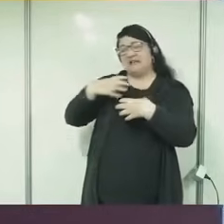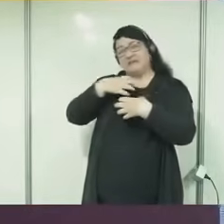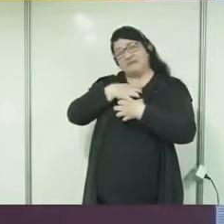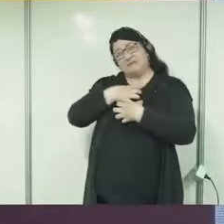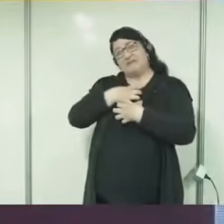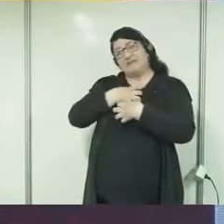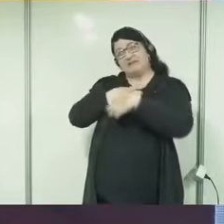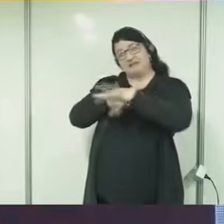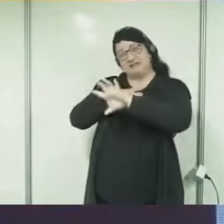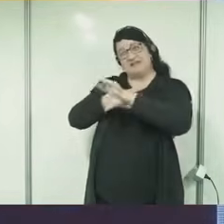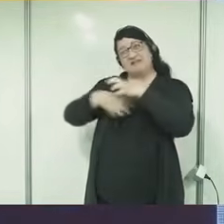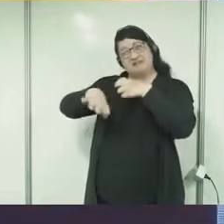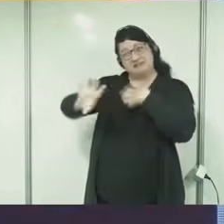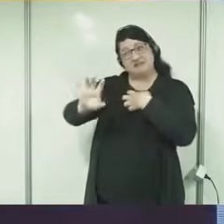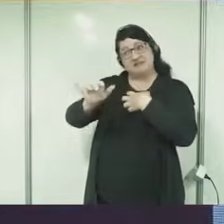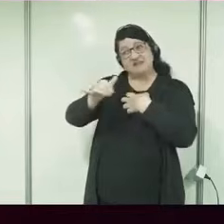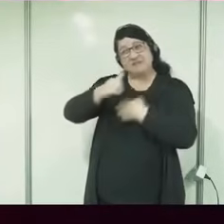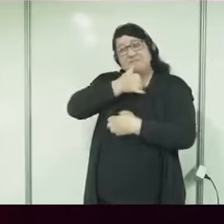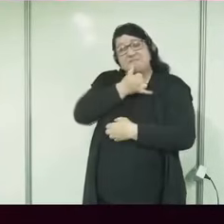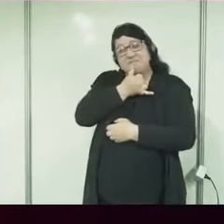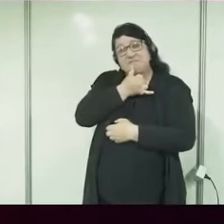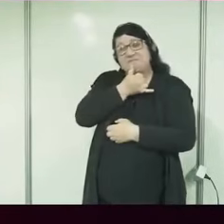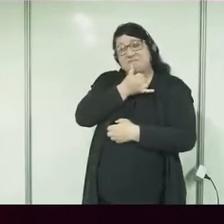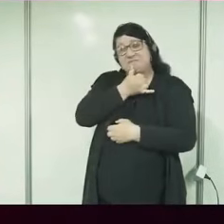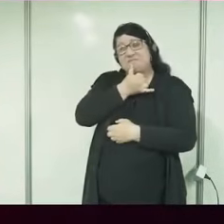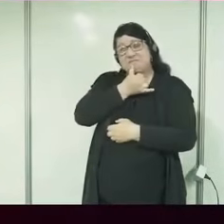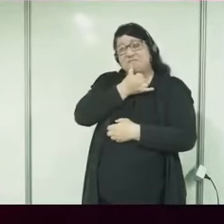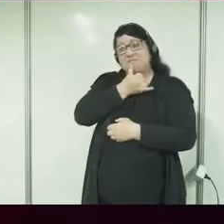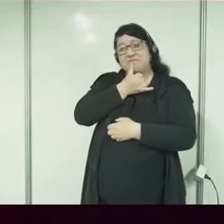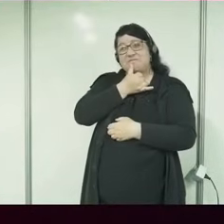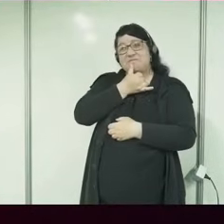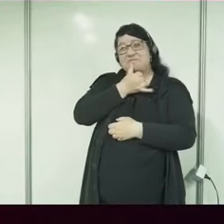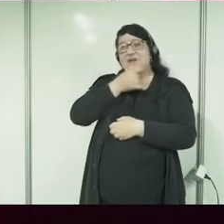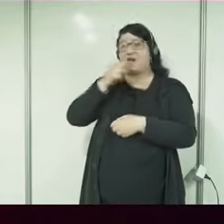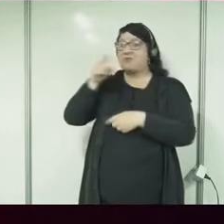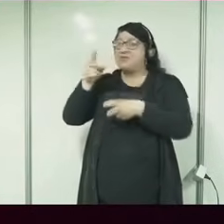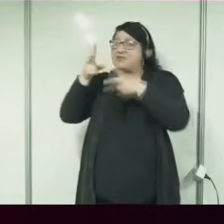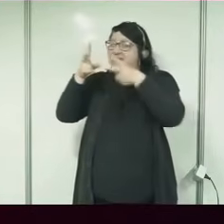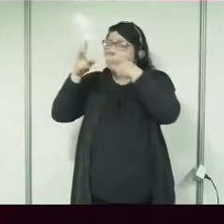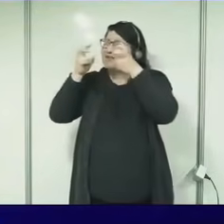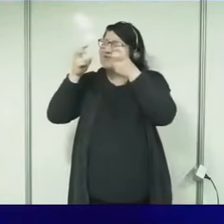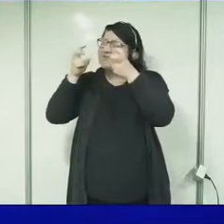Não dá pra negar, são seus olhos.